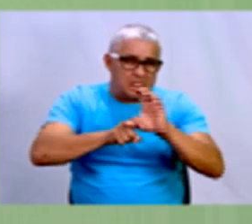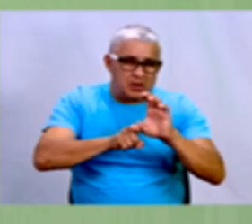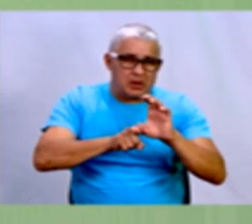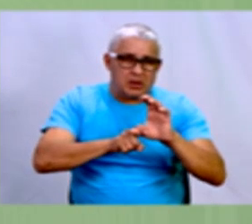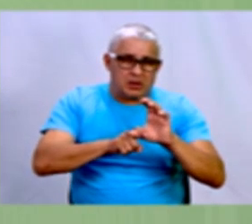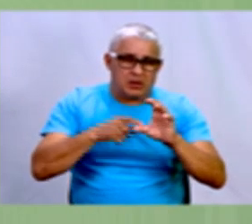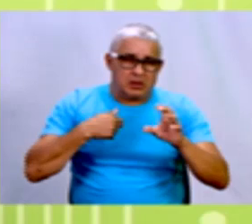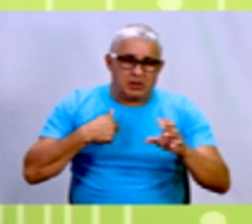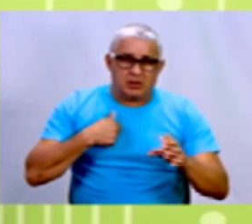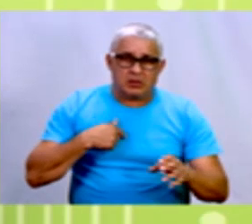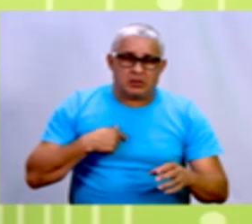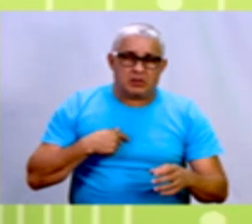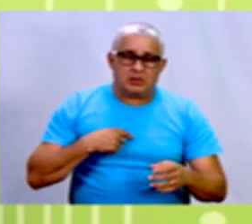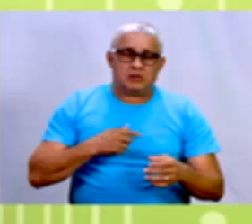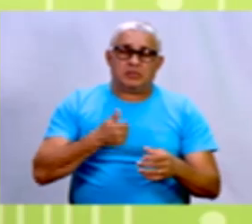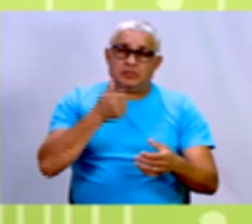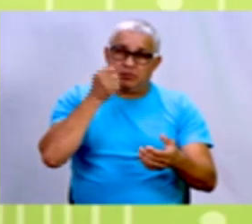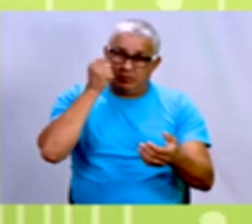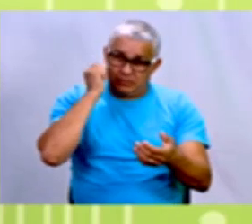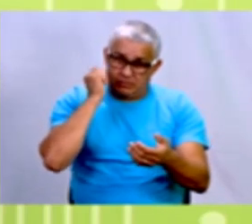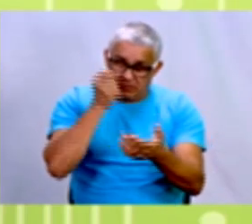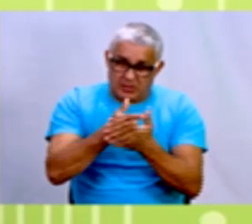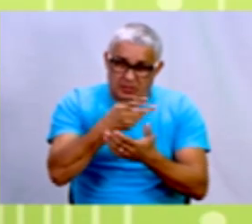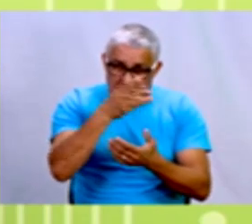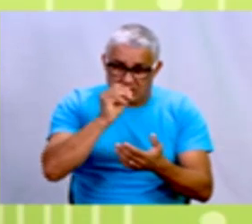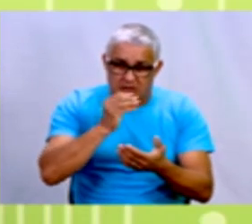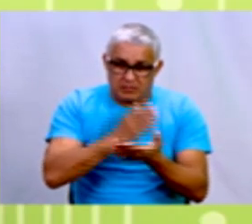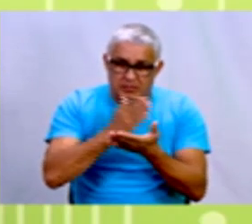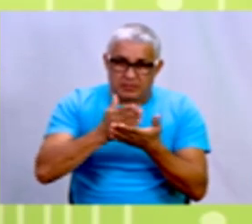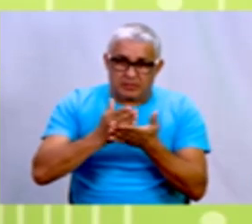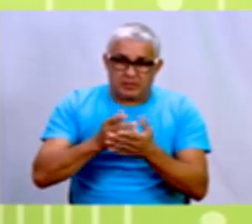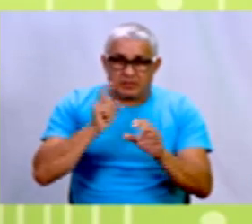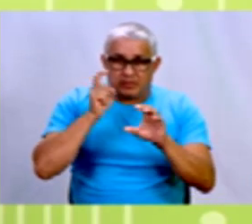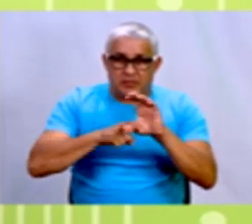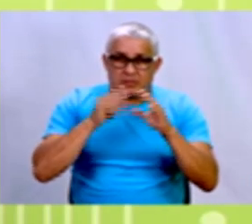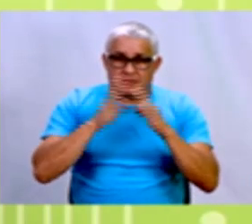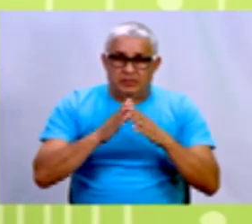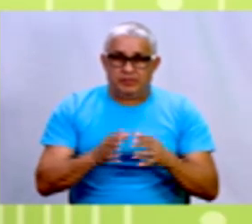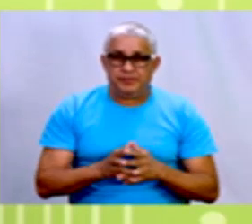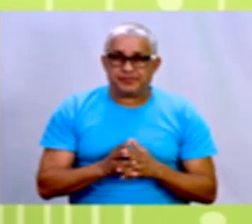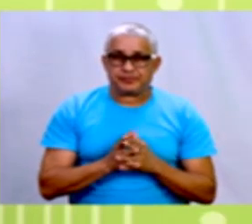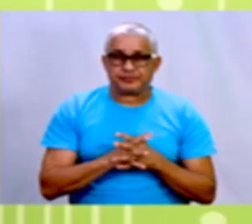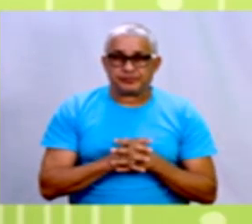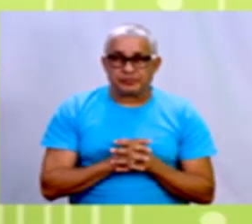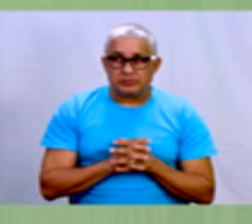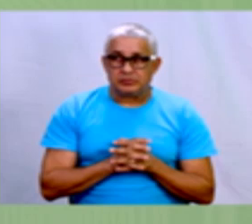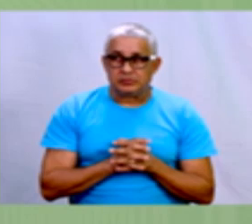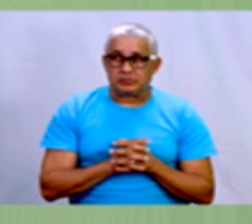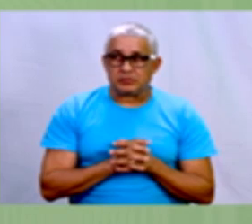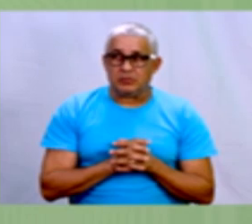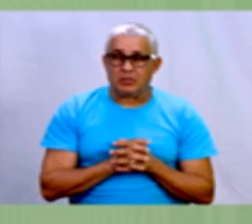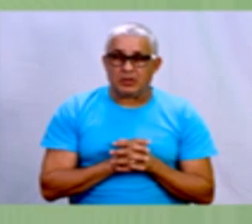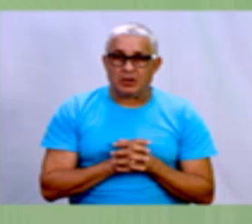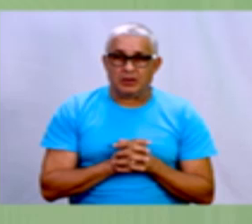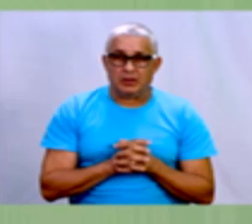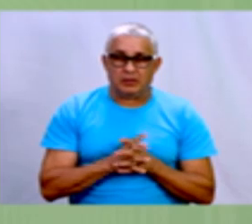claro isso. Depois que eu paguei 30 parcelas, quanto que eu estou devendo ainda da casa? É aquela fórmula que nós